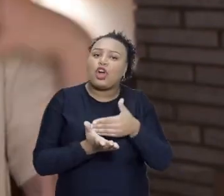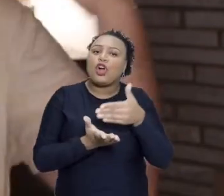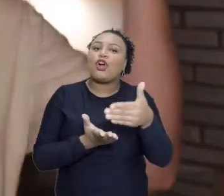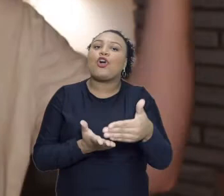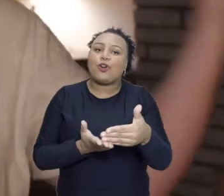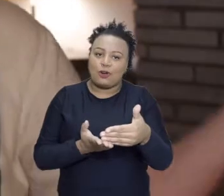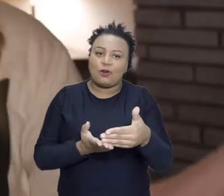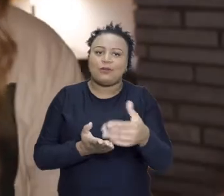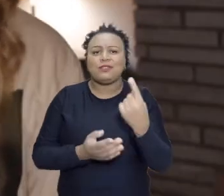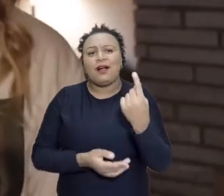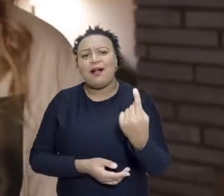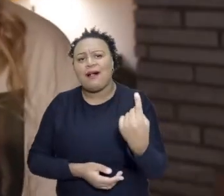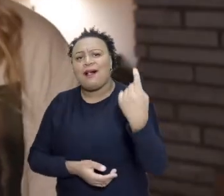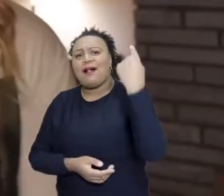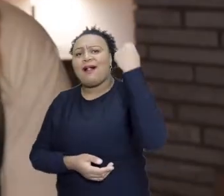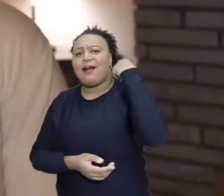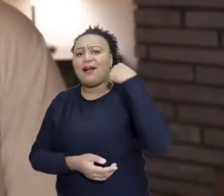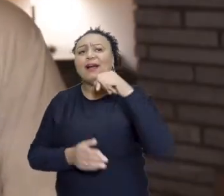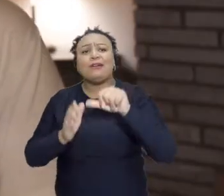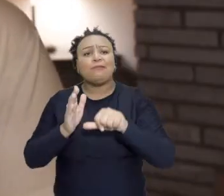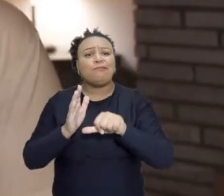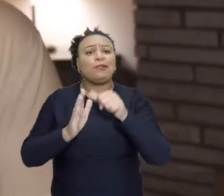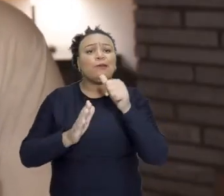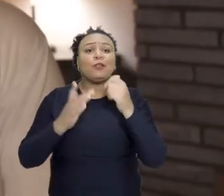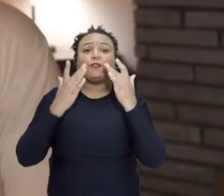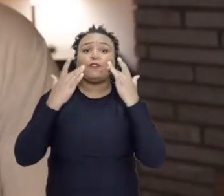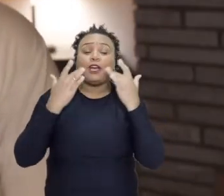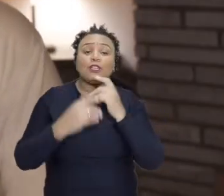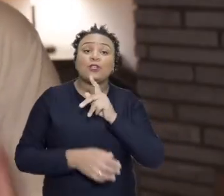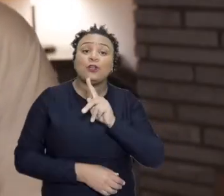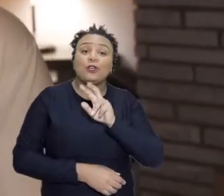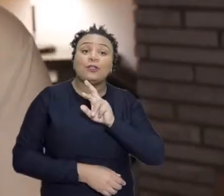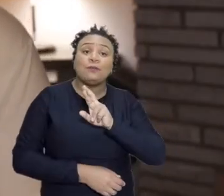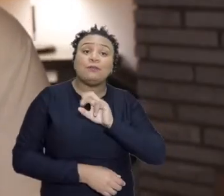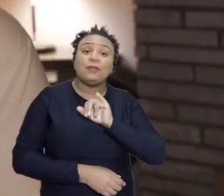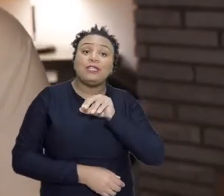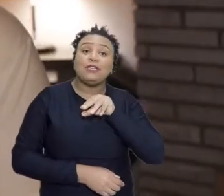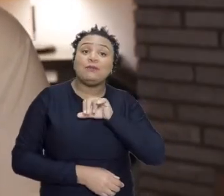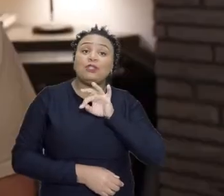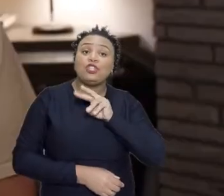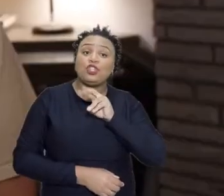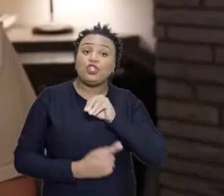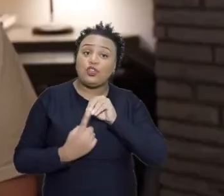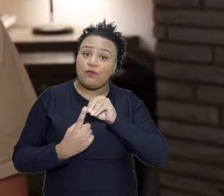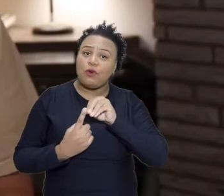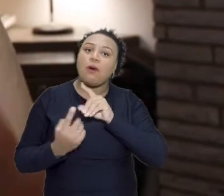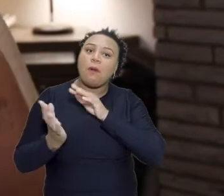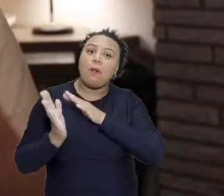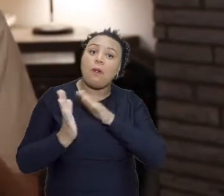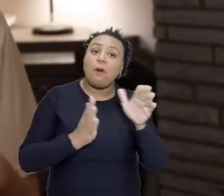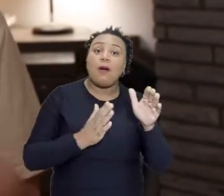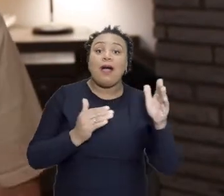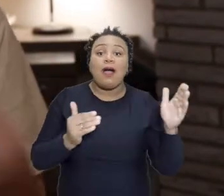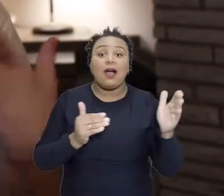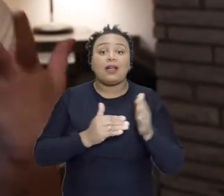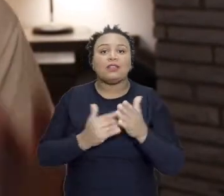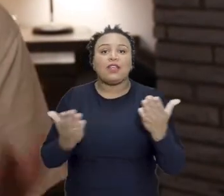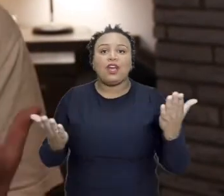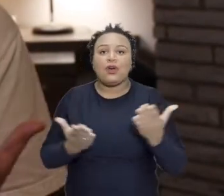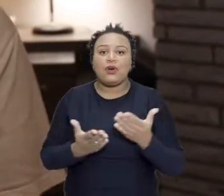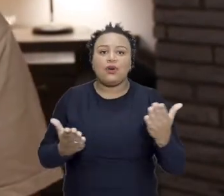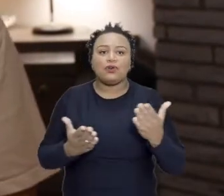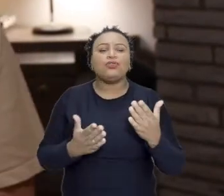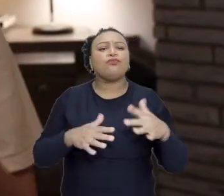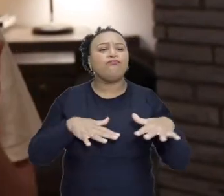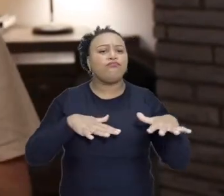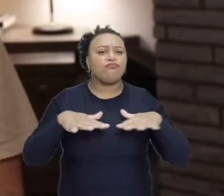começou lá no teatro primitivo e vive até hoje. Ele está em constante que está em constante